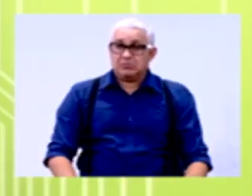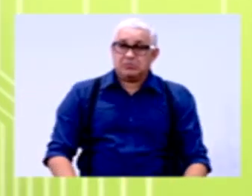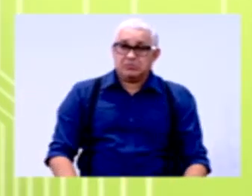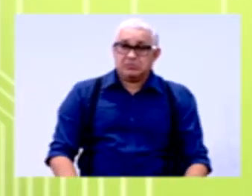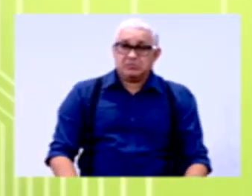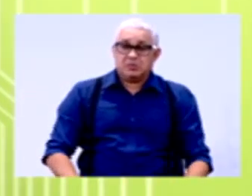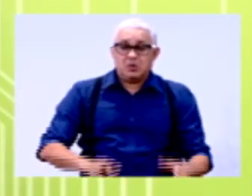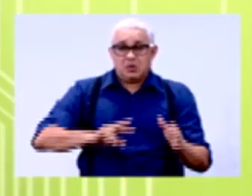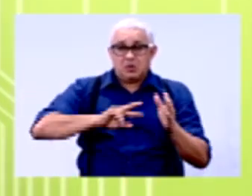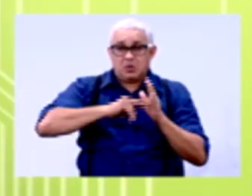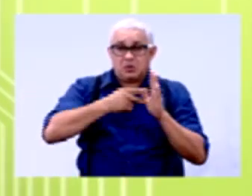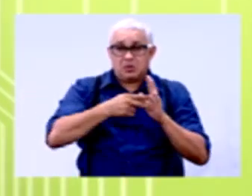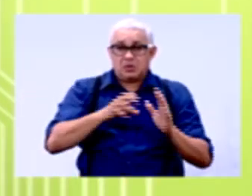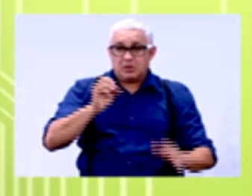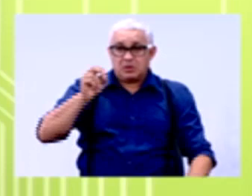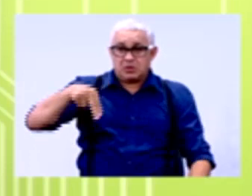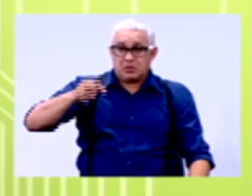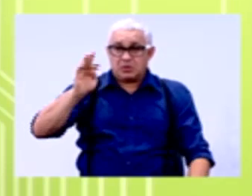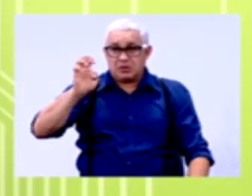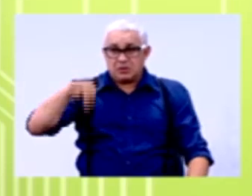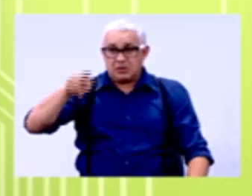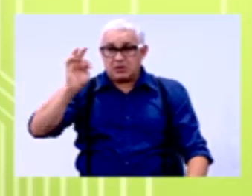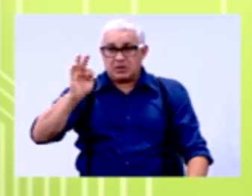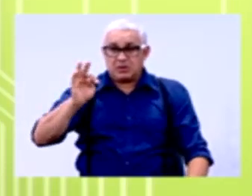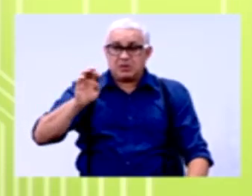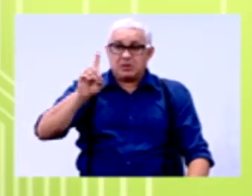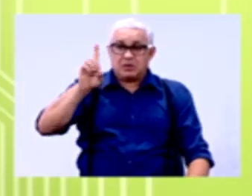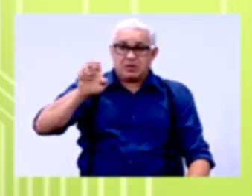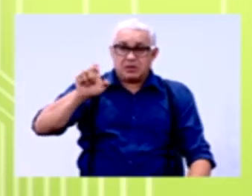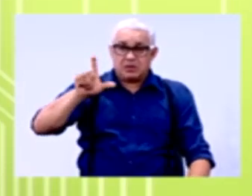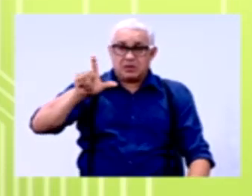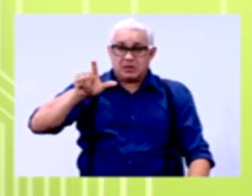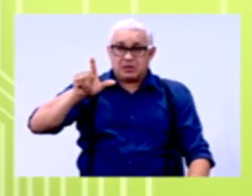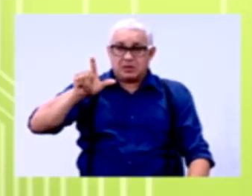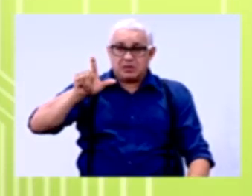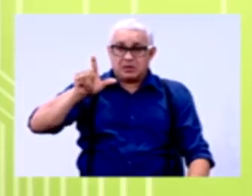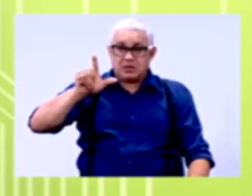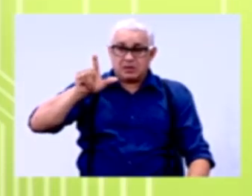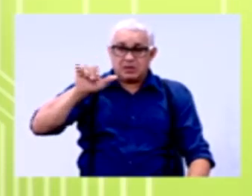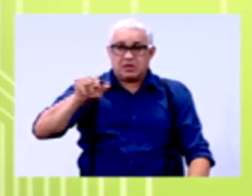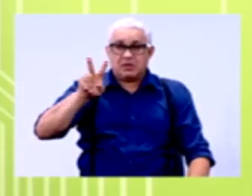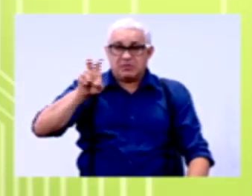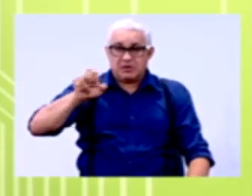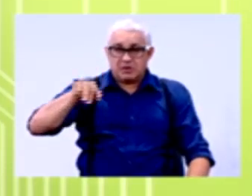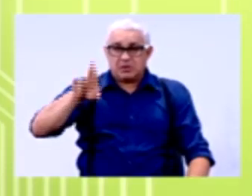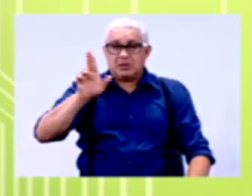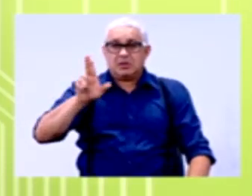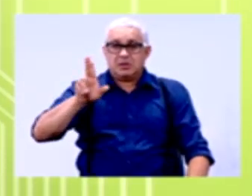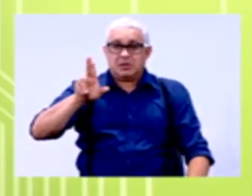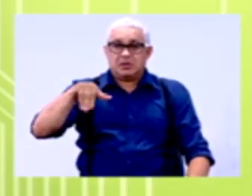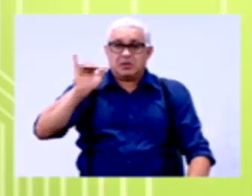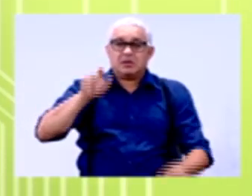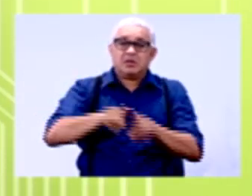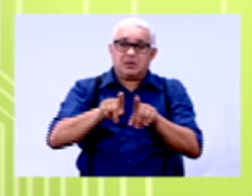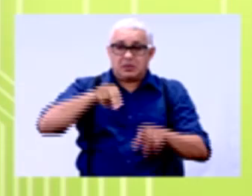Content Delivery Network, né? Ou seja, conteúdo entregue por meio da rede,